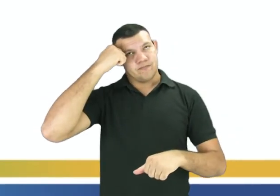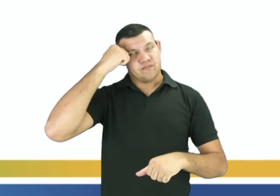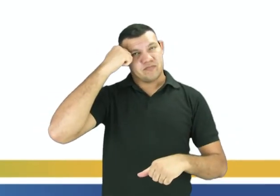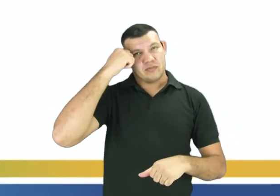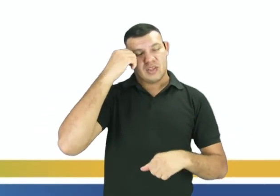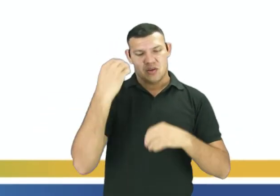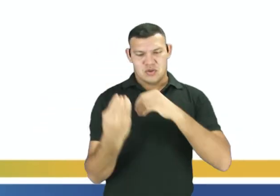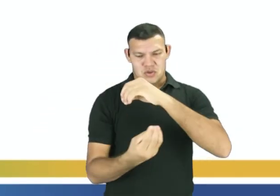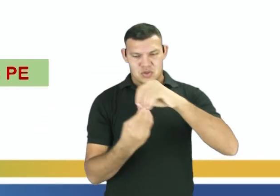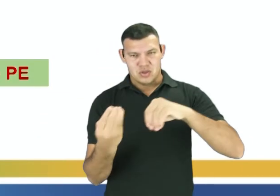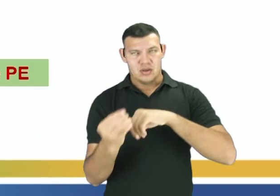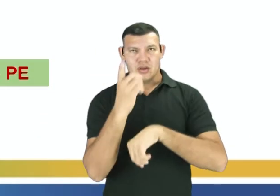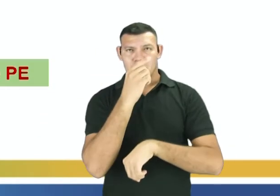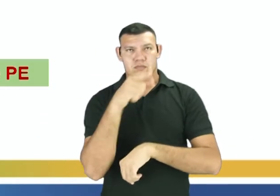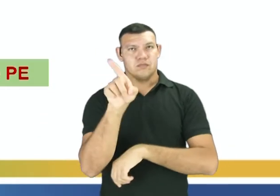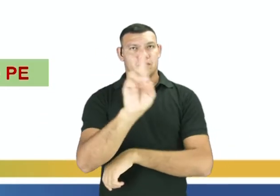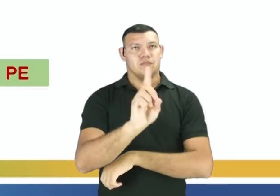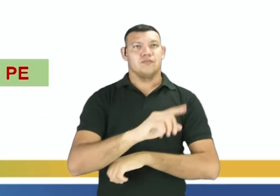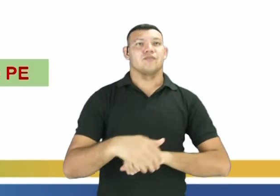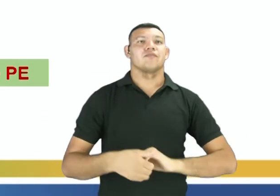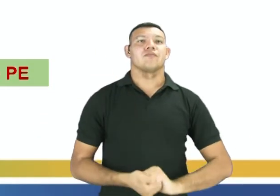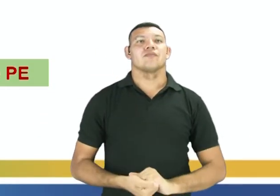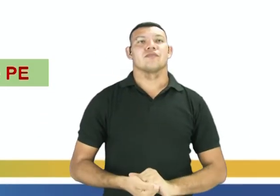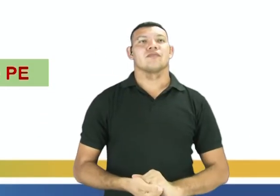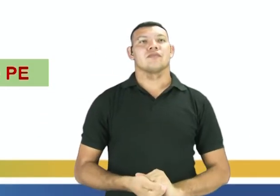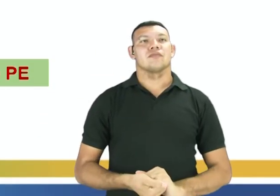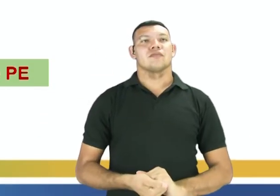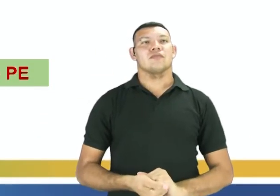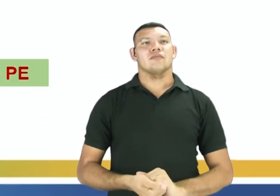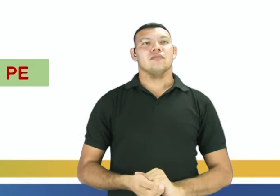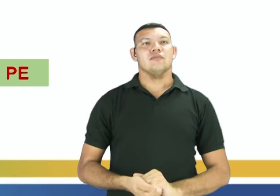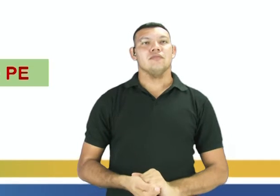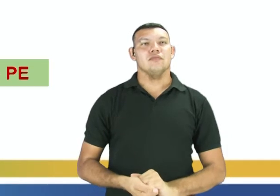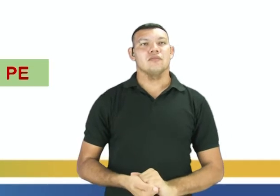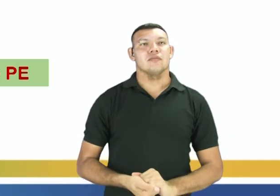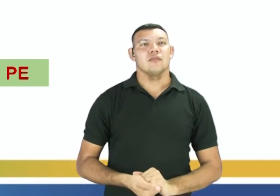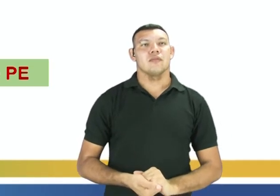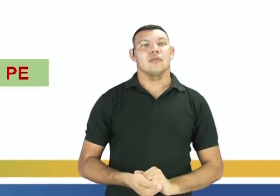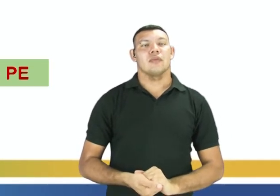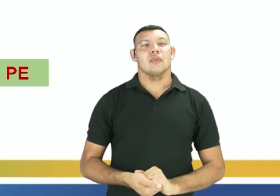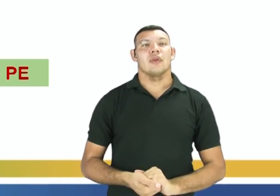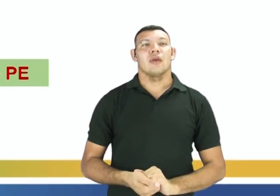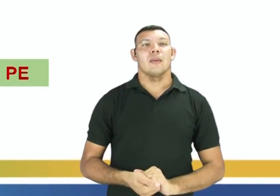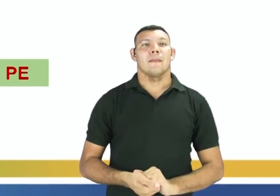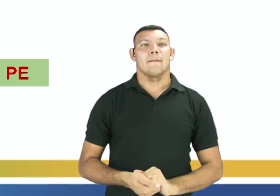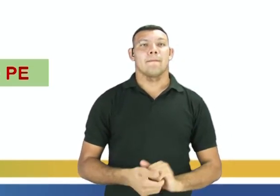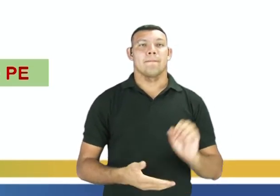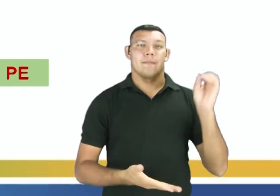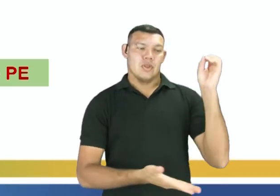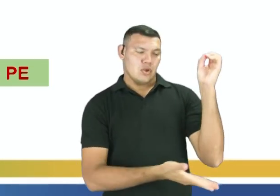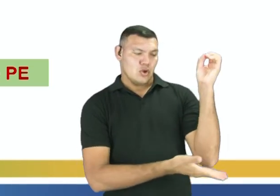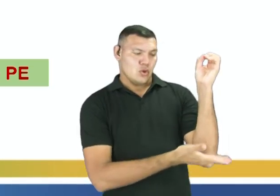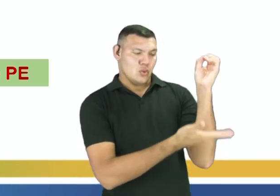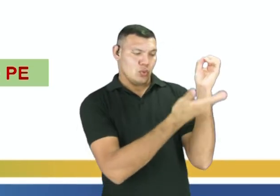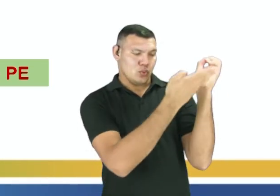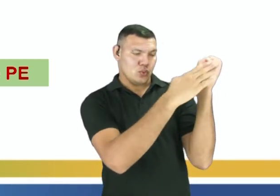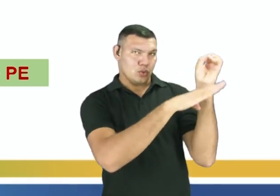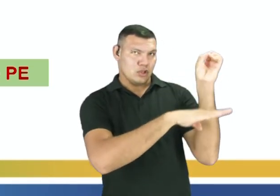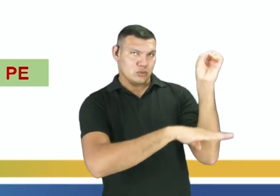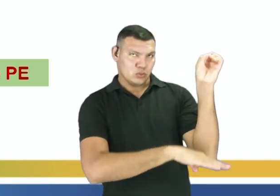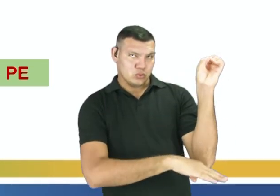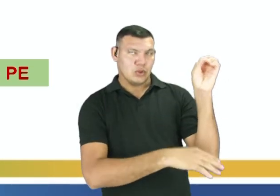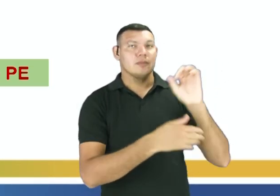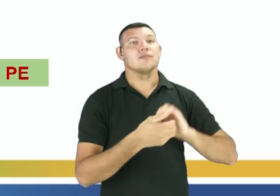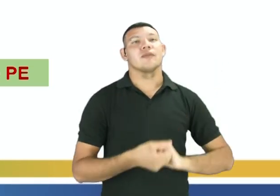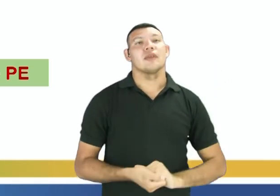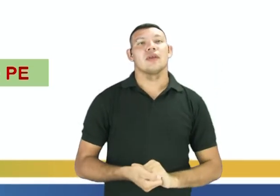densidade menor do que a água. Como exemplo do ponto de fusão e ebulição, existem fatores quanto